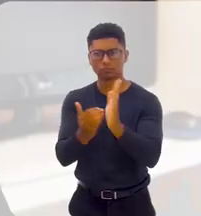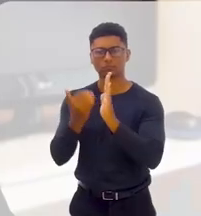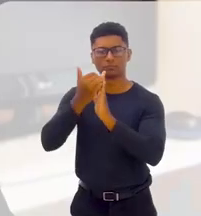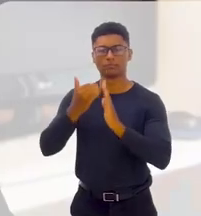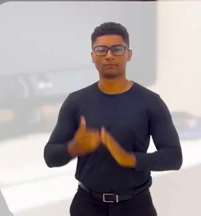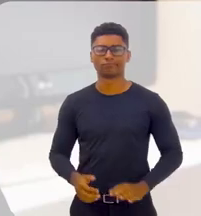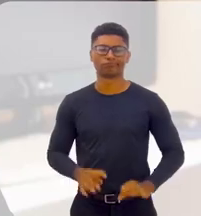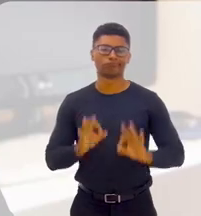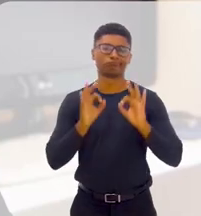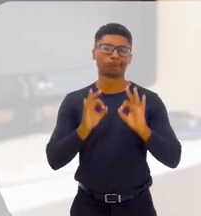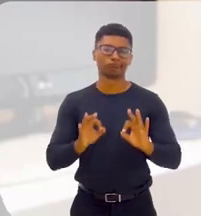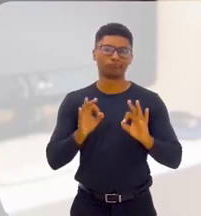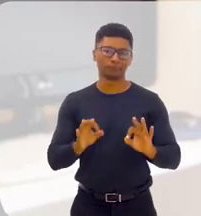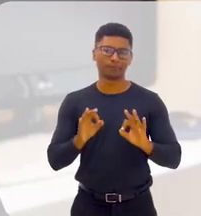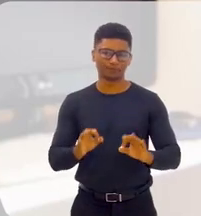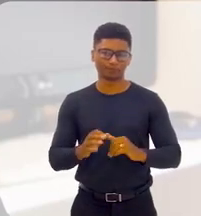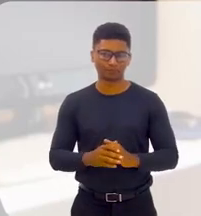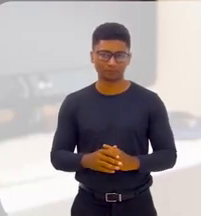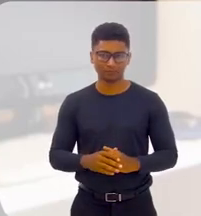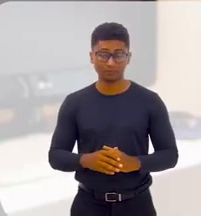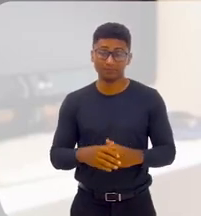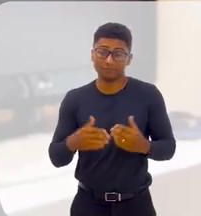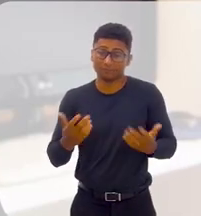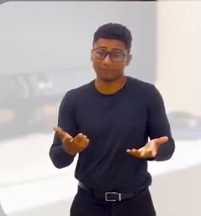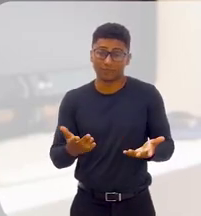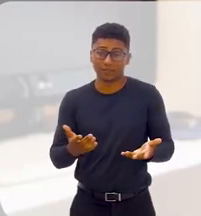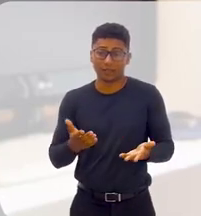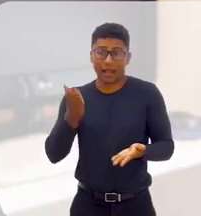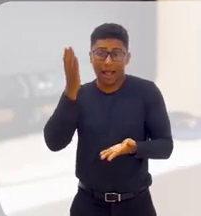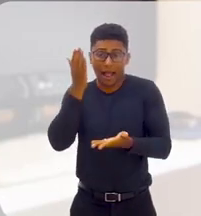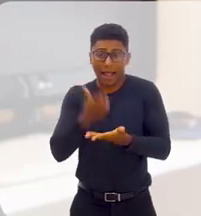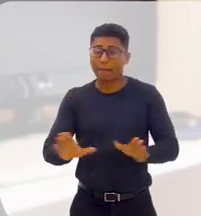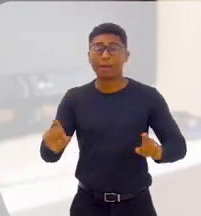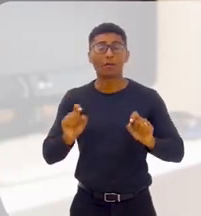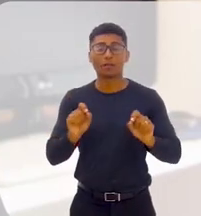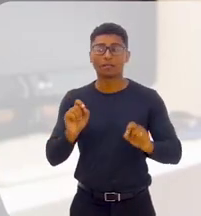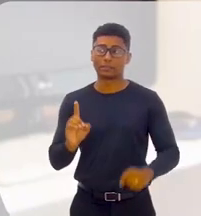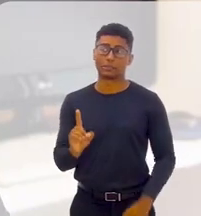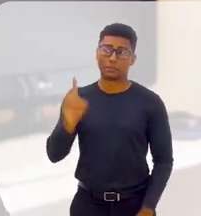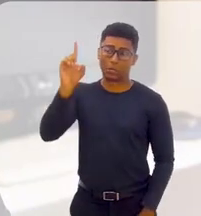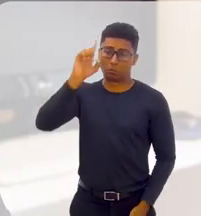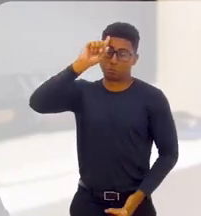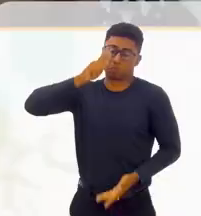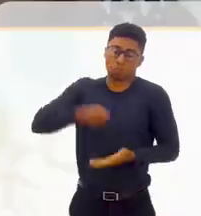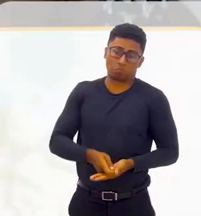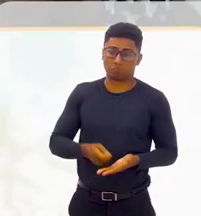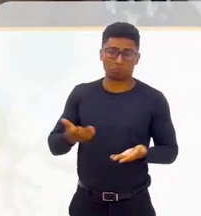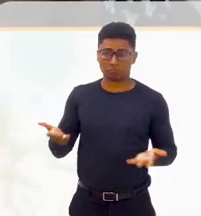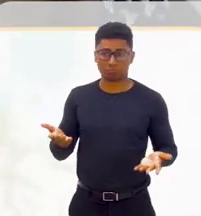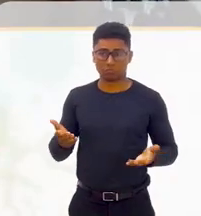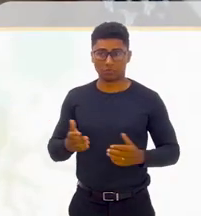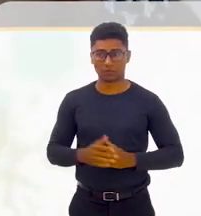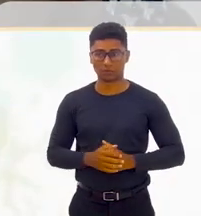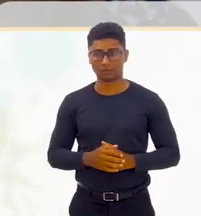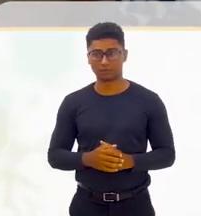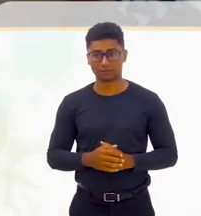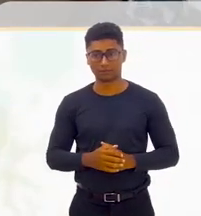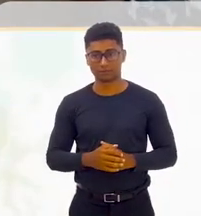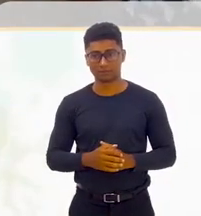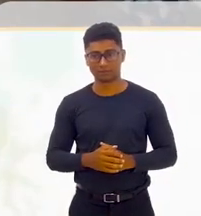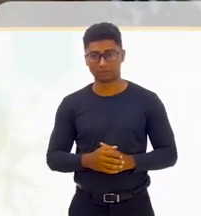ainda. Com certeza, o jogo só acaba quando o juiz apita, né? Juiz apita, juiz não